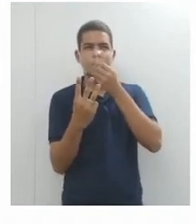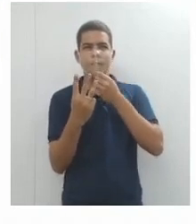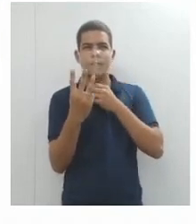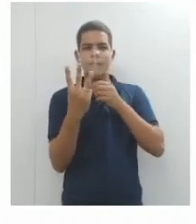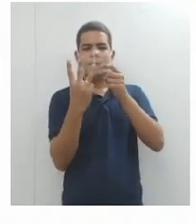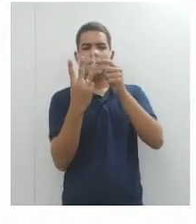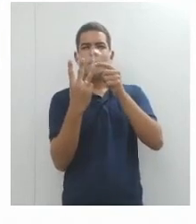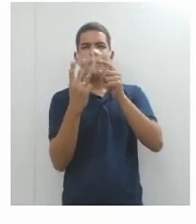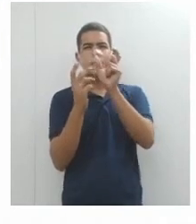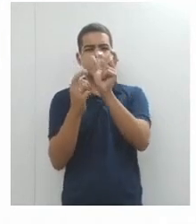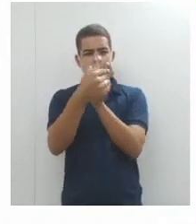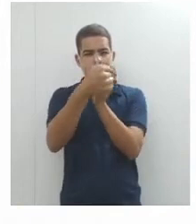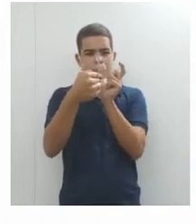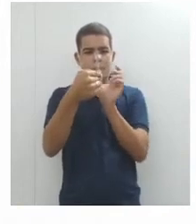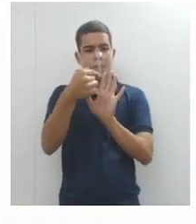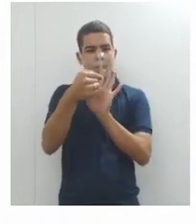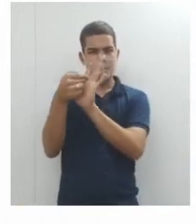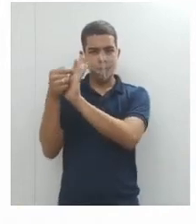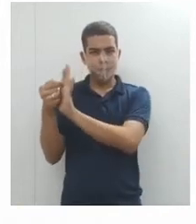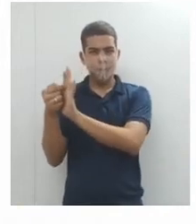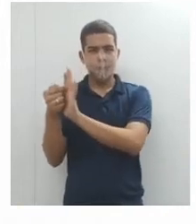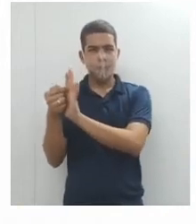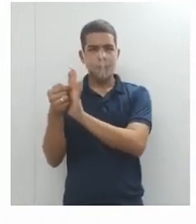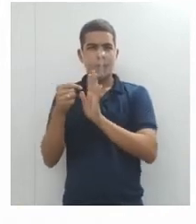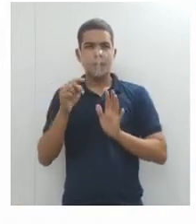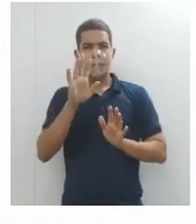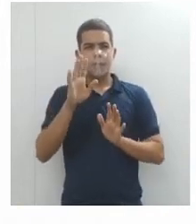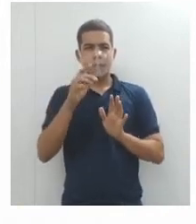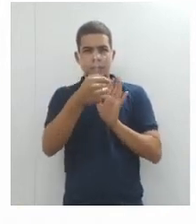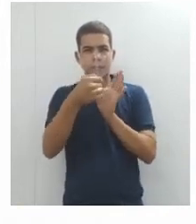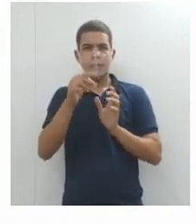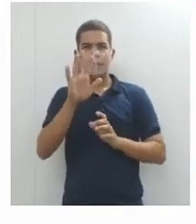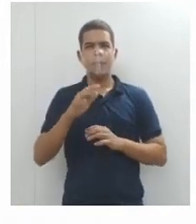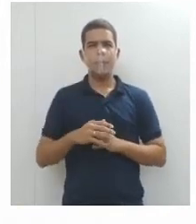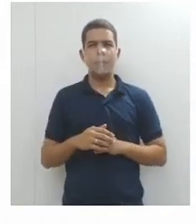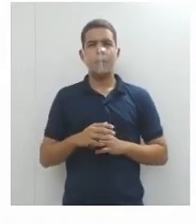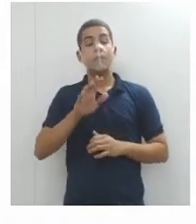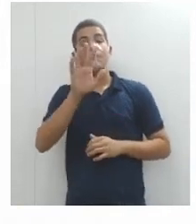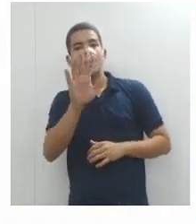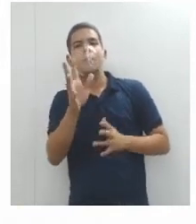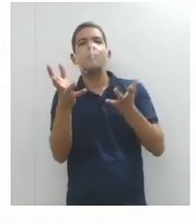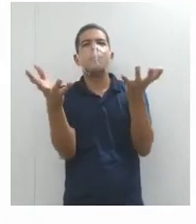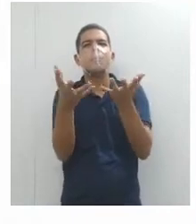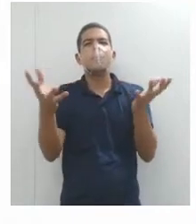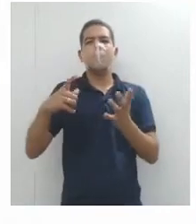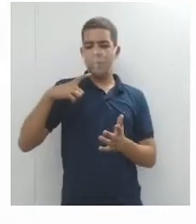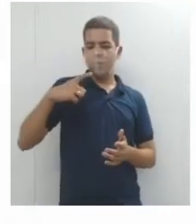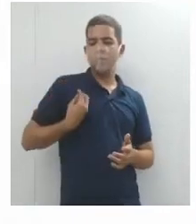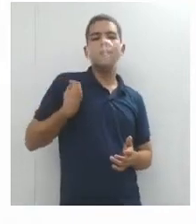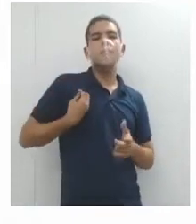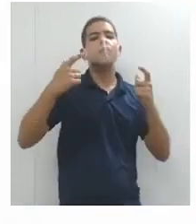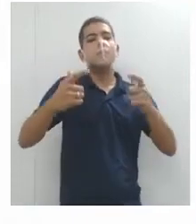expressão grifada. Leia aí comigo. Quando nós retiramos, fica assim. Mas agora